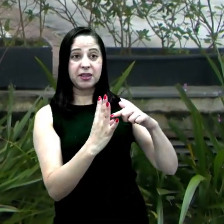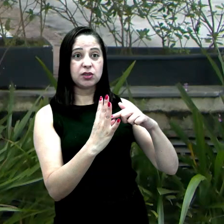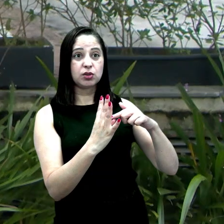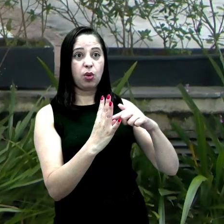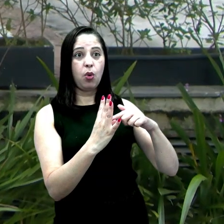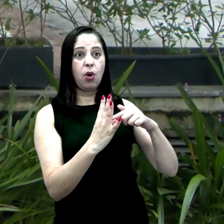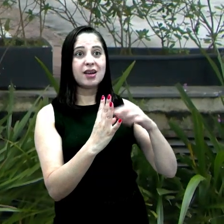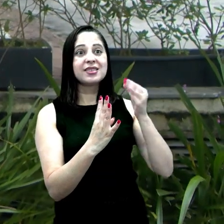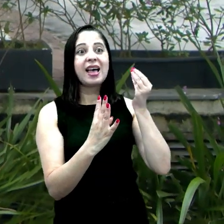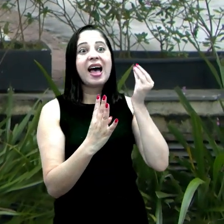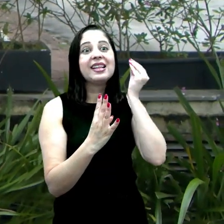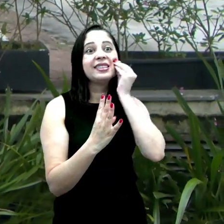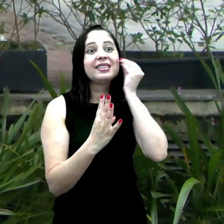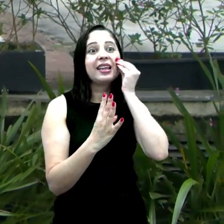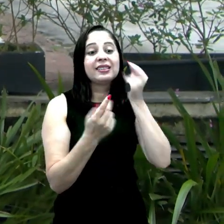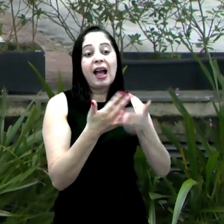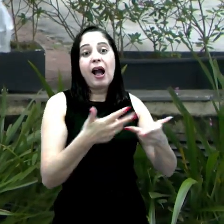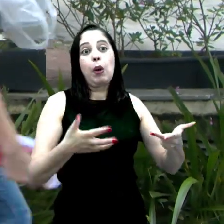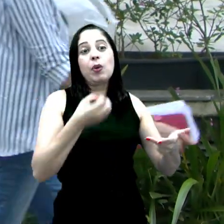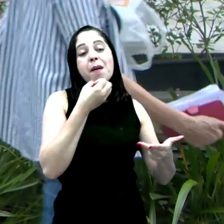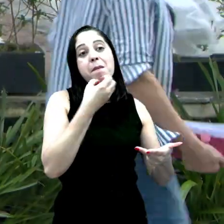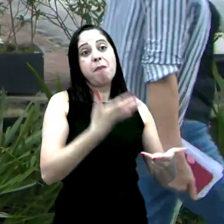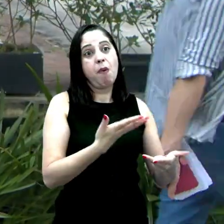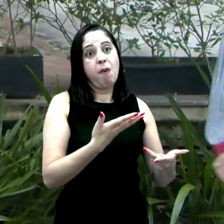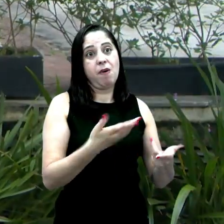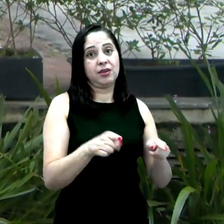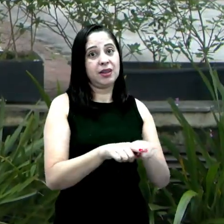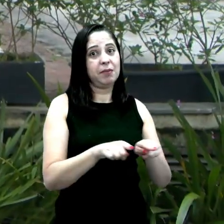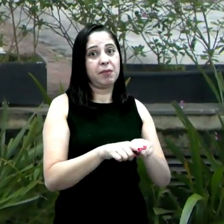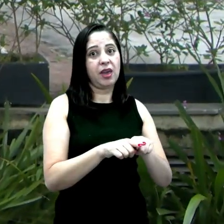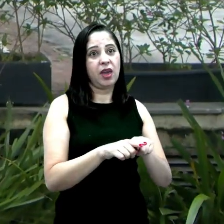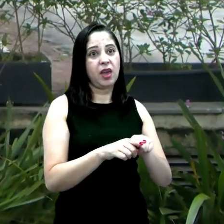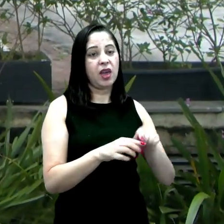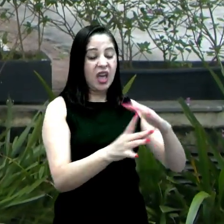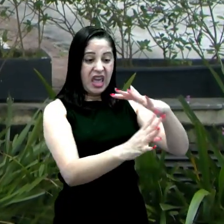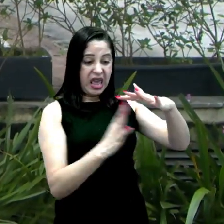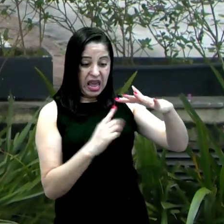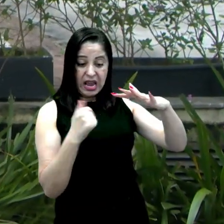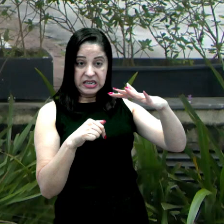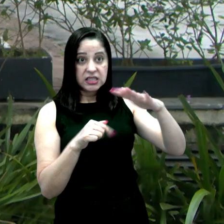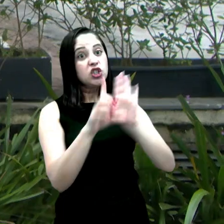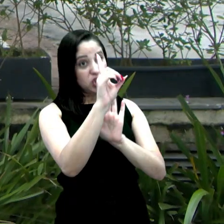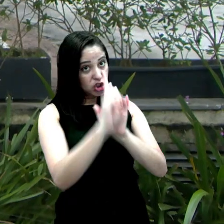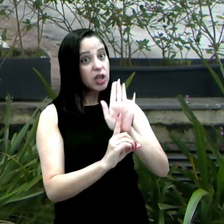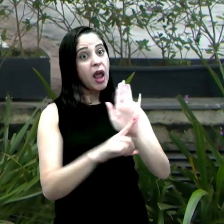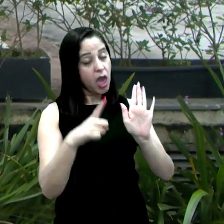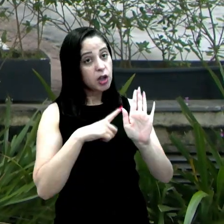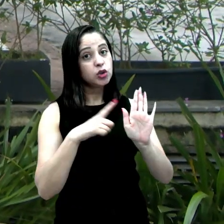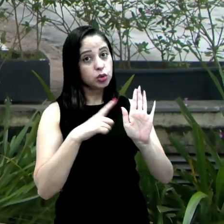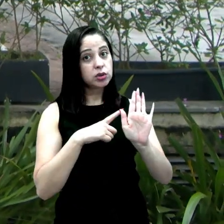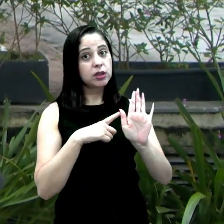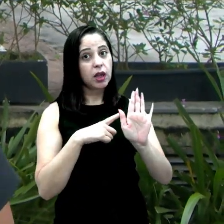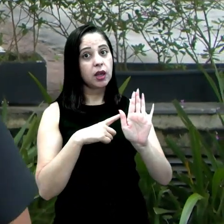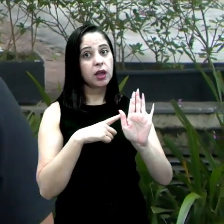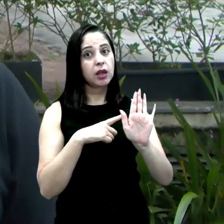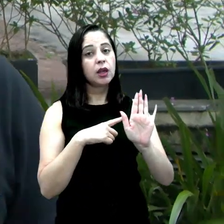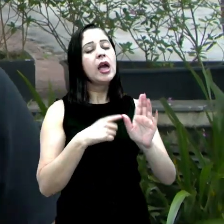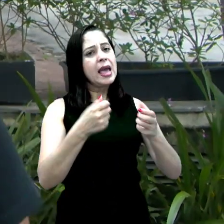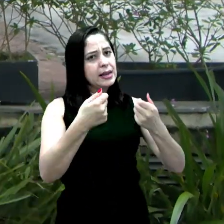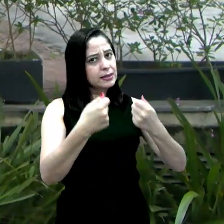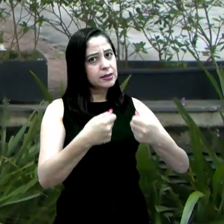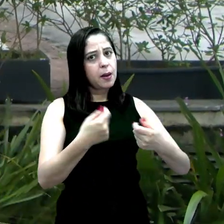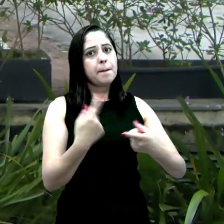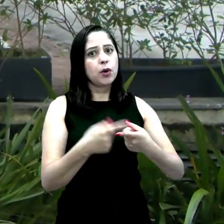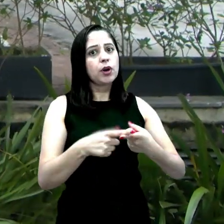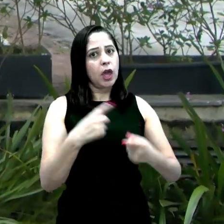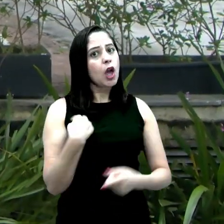assim como a gente busca também algumas outras coisas. Então, eles estão no direito deles, eles têm que buscar o que eles precisam, né? A